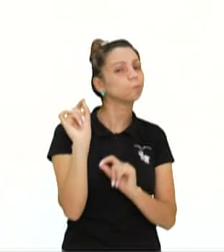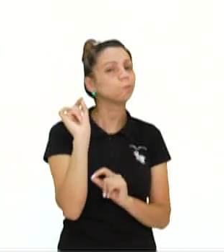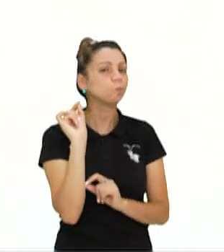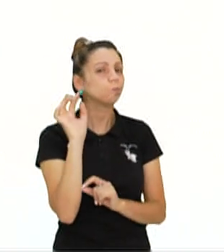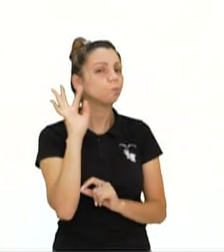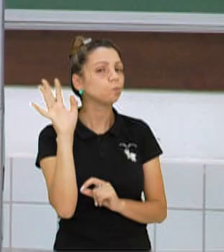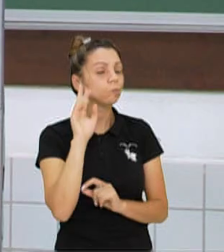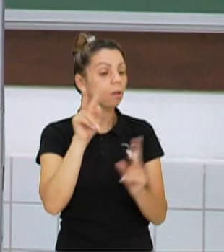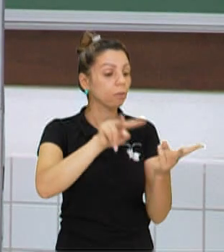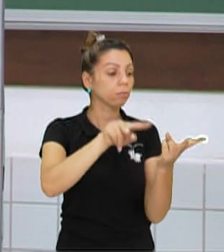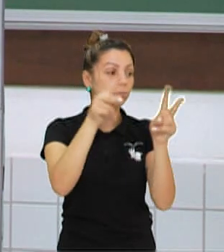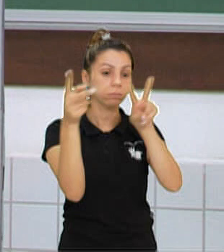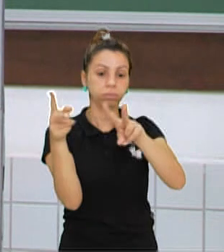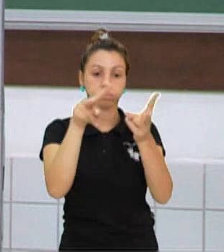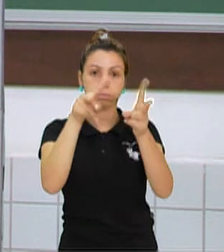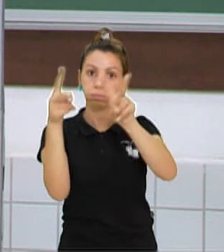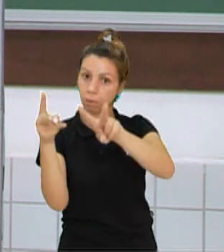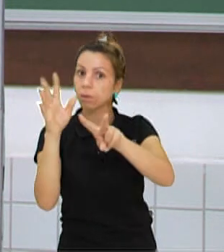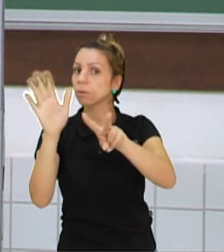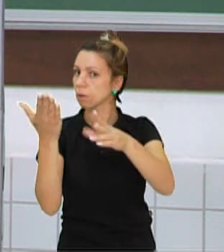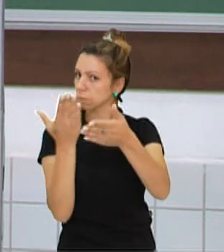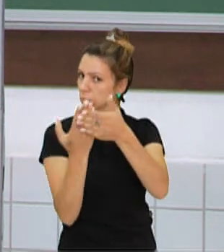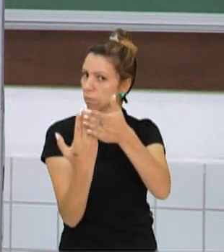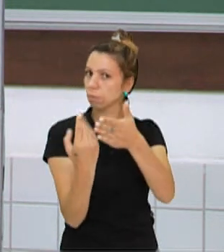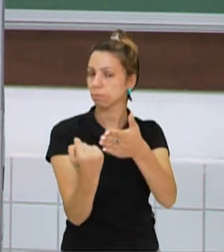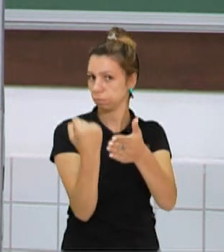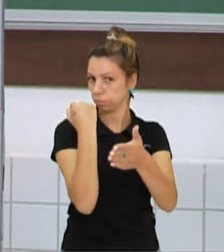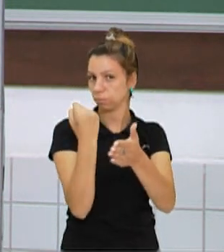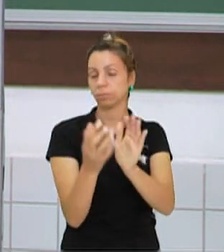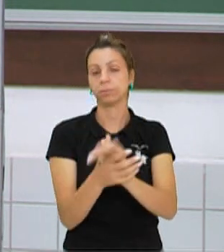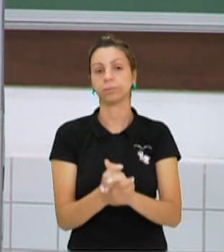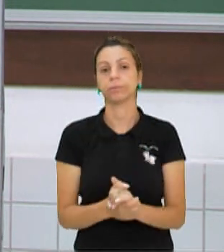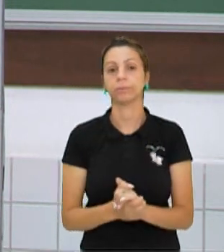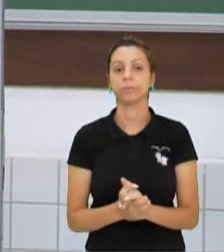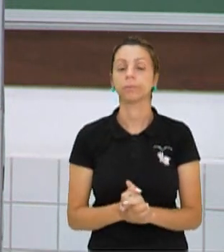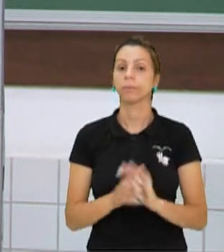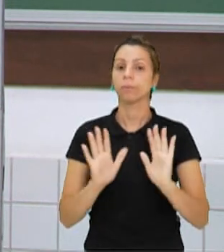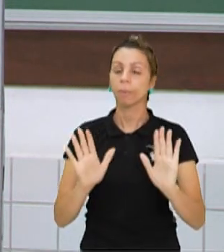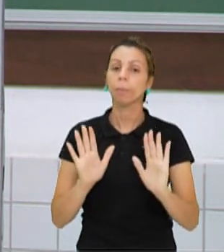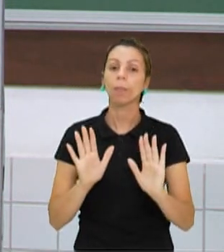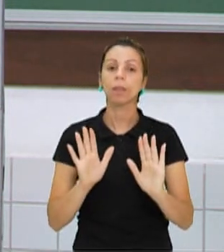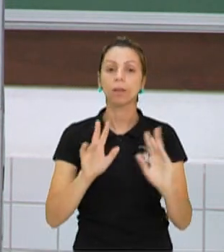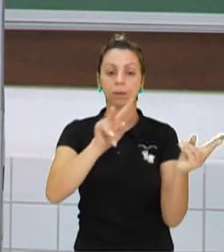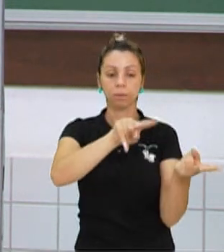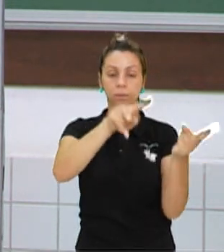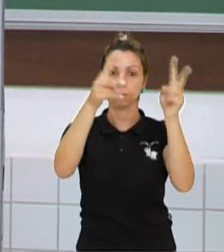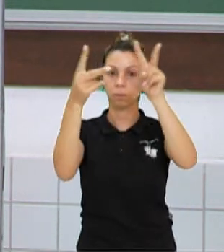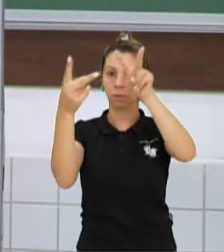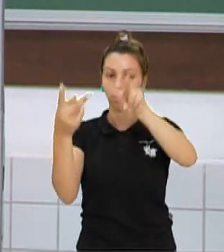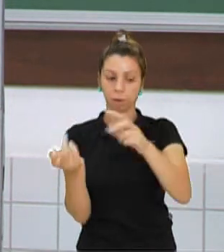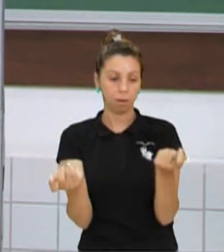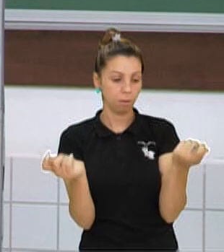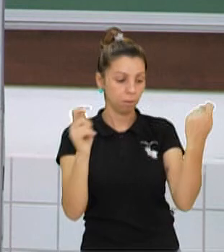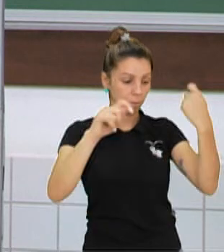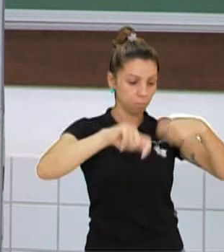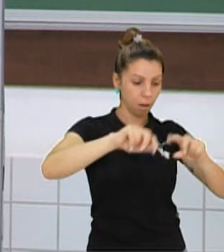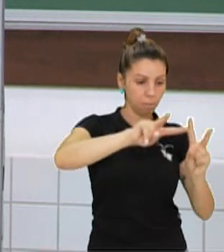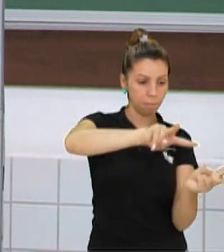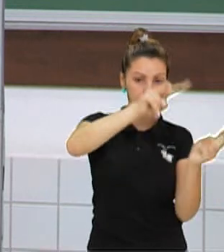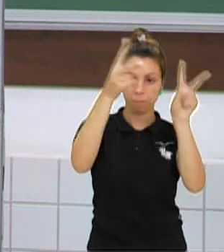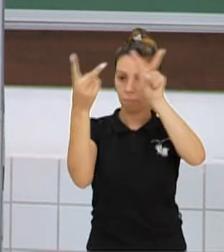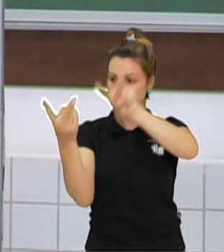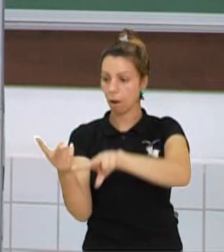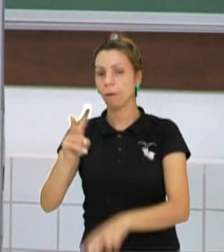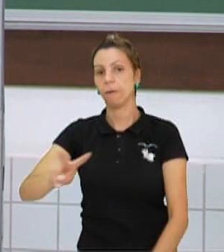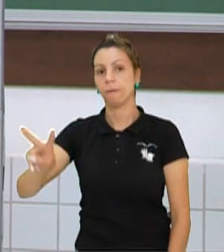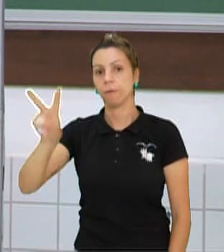naquelas conversões que a gente já viu em algumas aulas atrás também, né? As conversões de capacidade para volume. O que é o